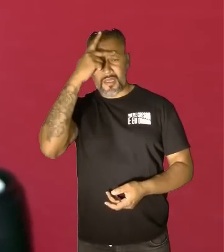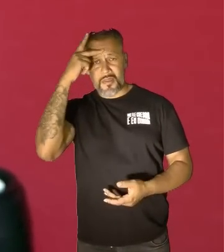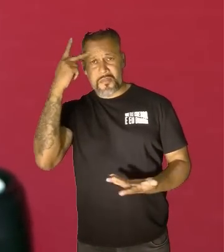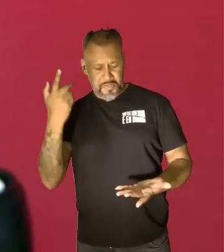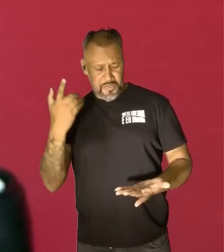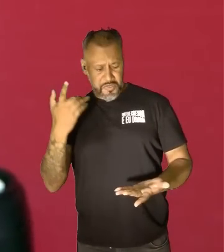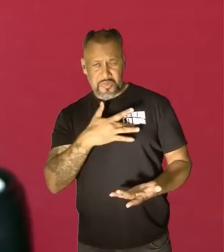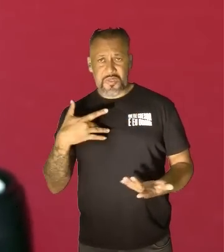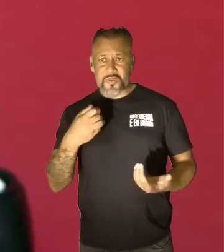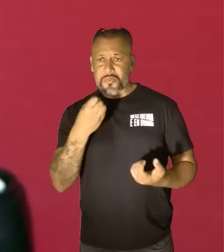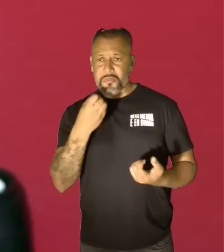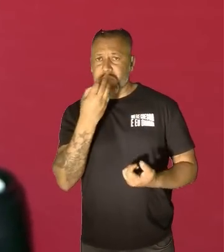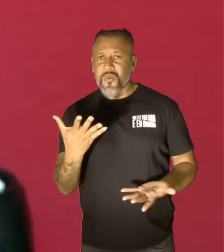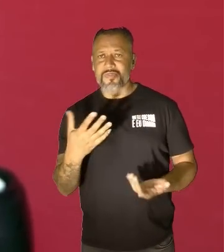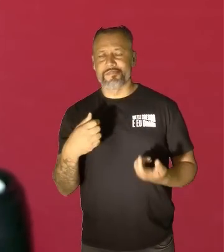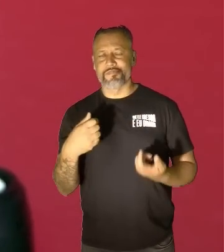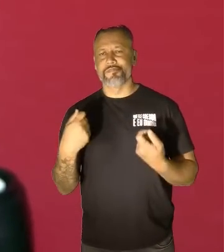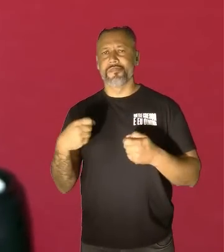avança.